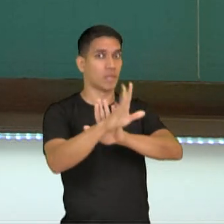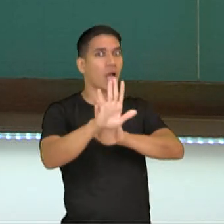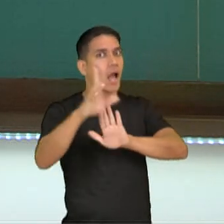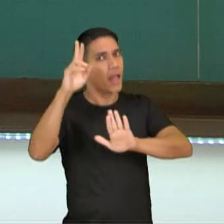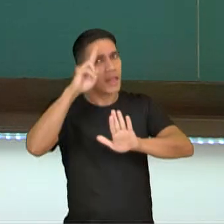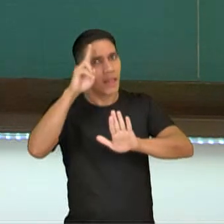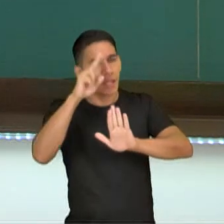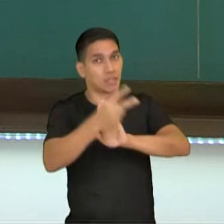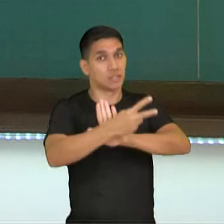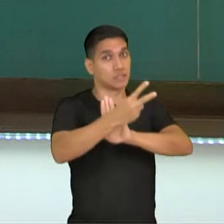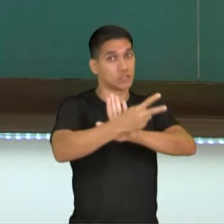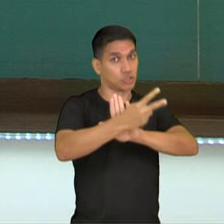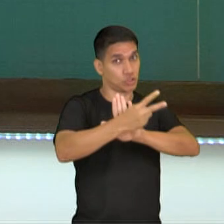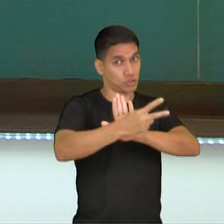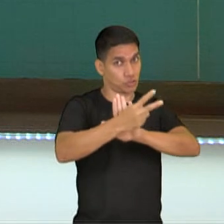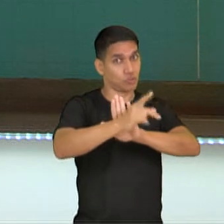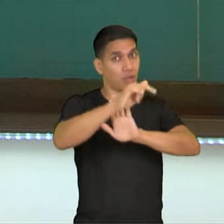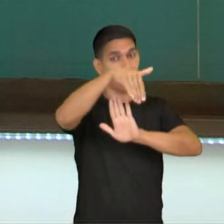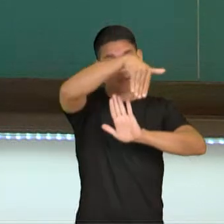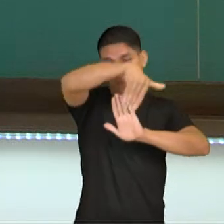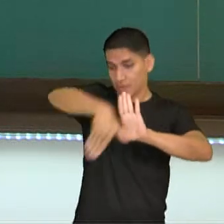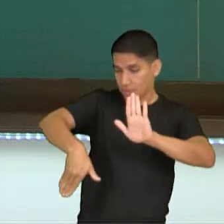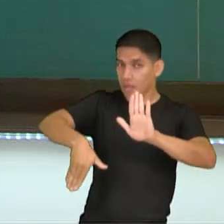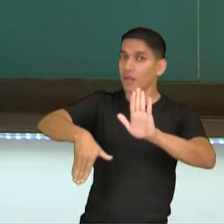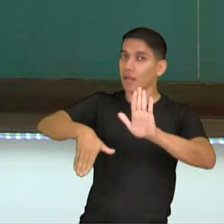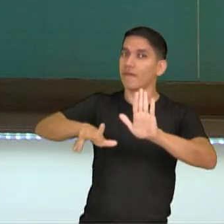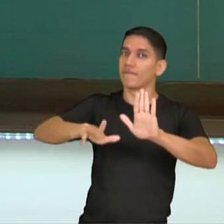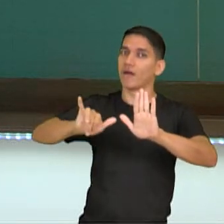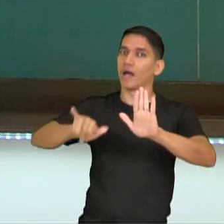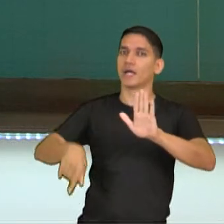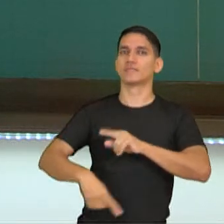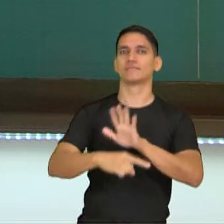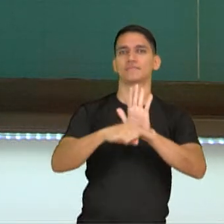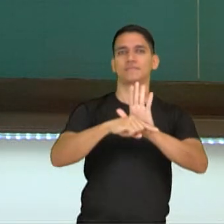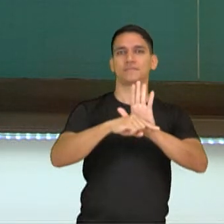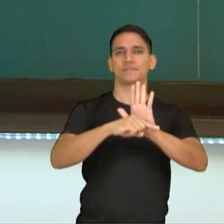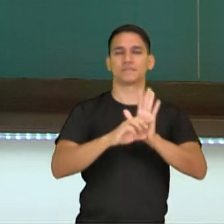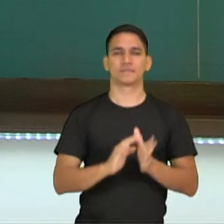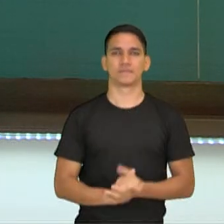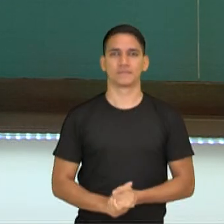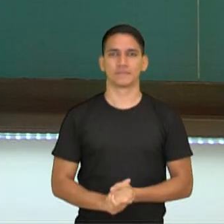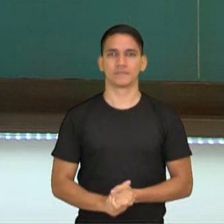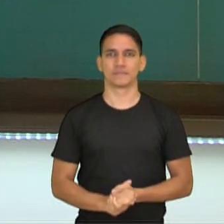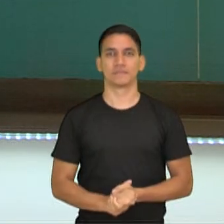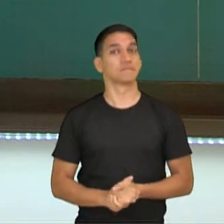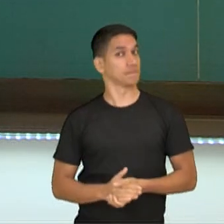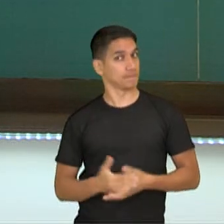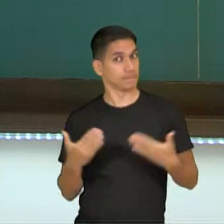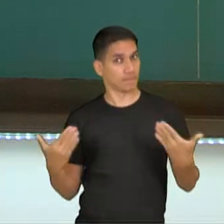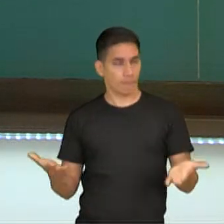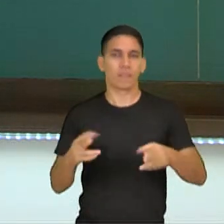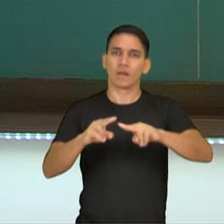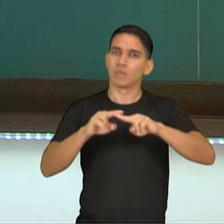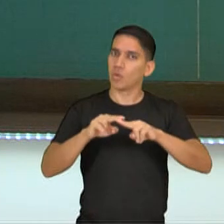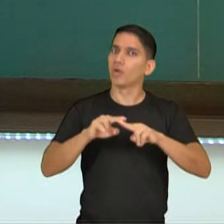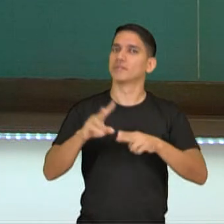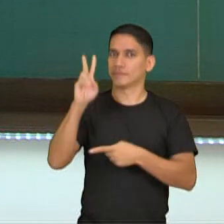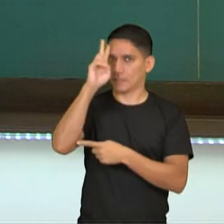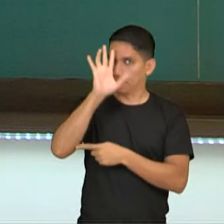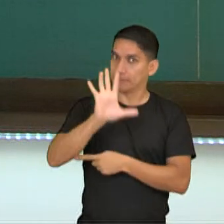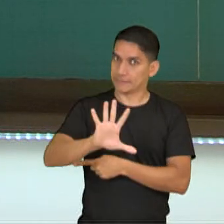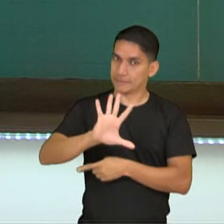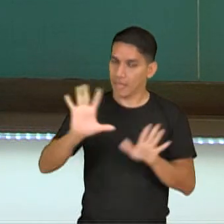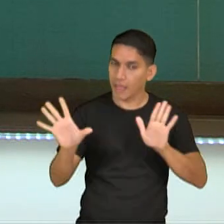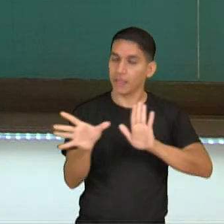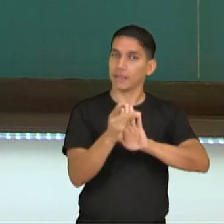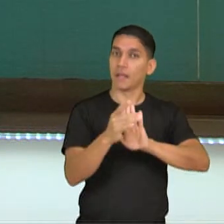segundo quadrante a projeção é para baixo, a tangente é negativa, tá? Então não se esqueçam de colocar ali